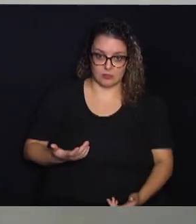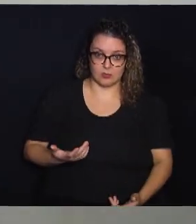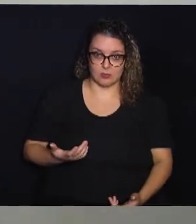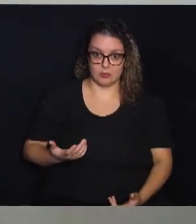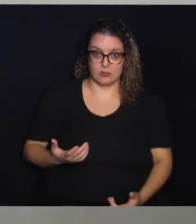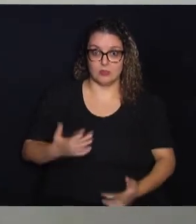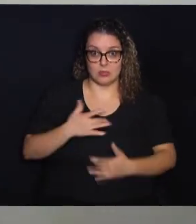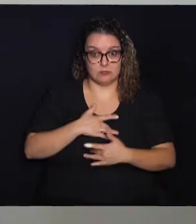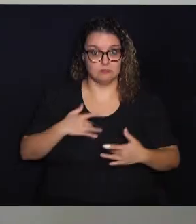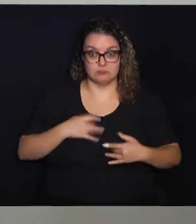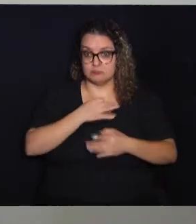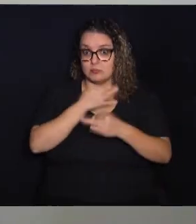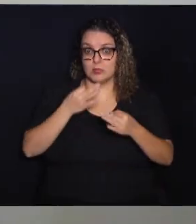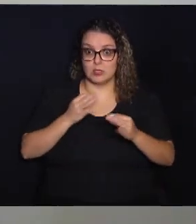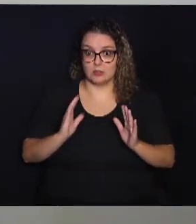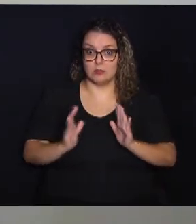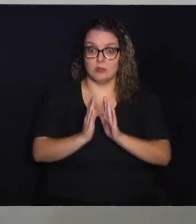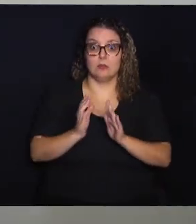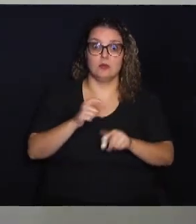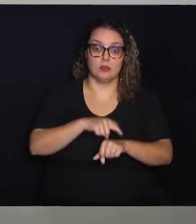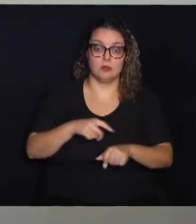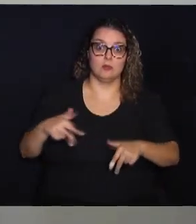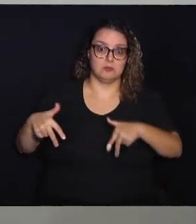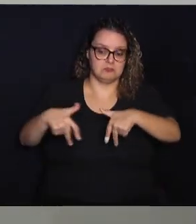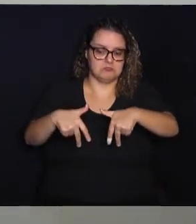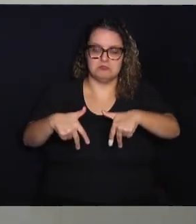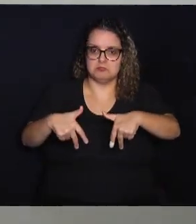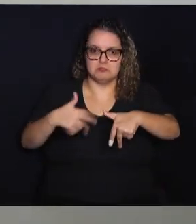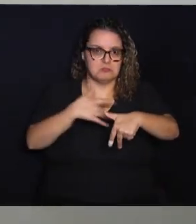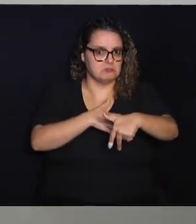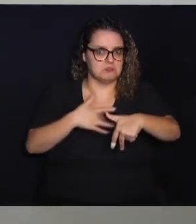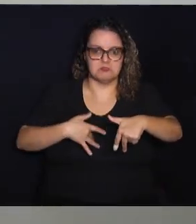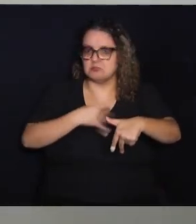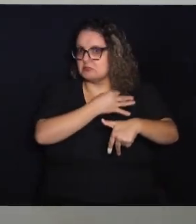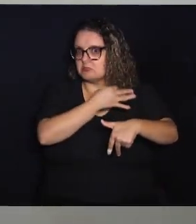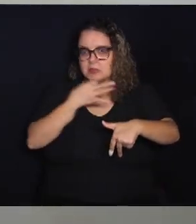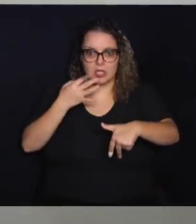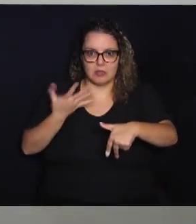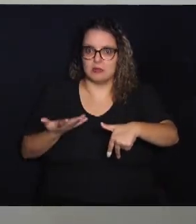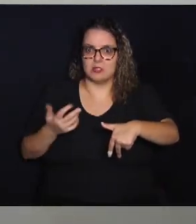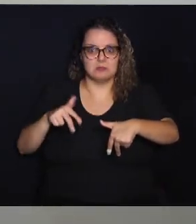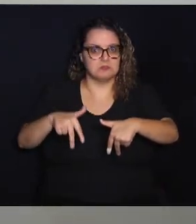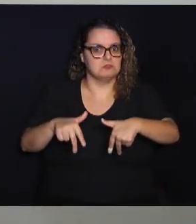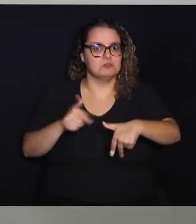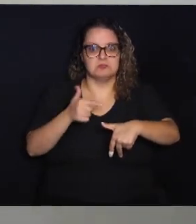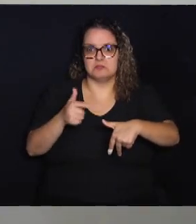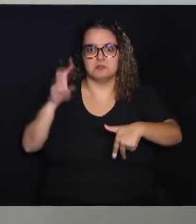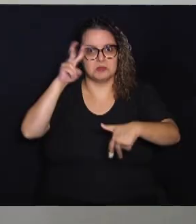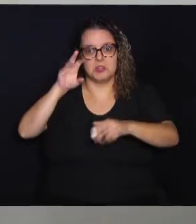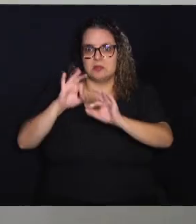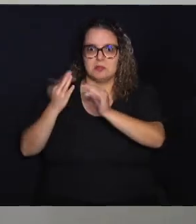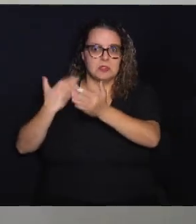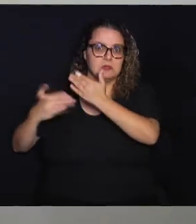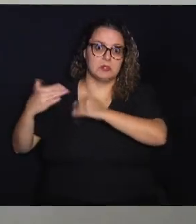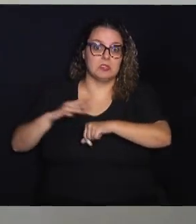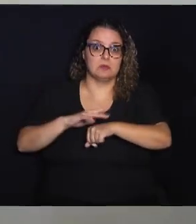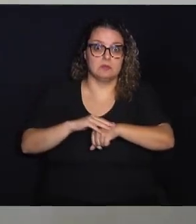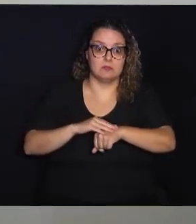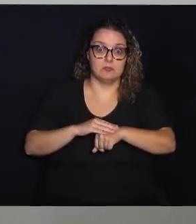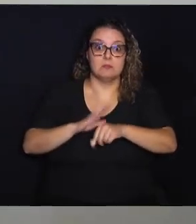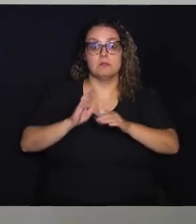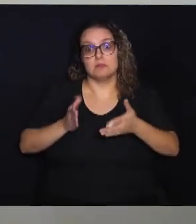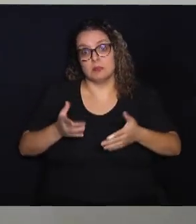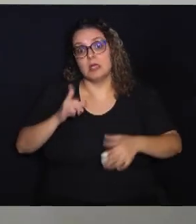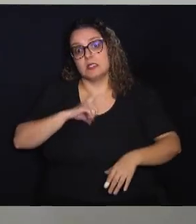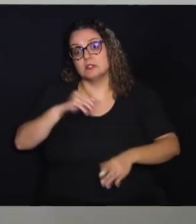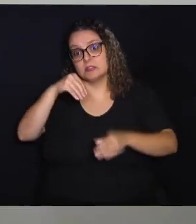completamente saudáveis, a gente se depara com um cenário em que o casal pode ser completamente saudável, não existir nenhum histórico familiar da doença, mas